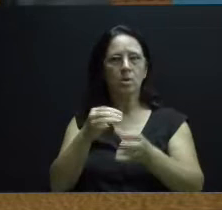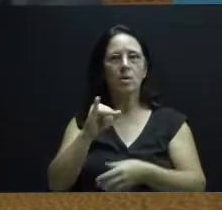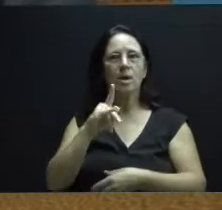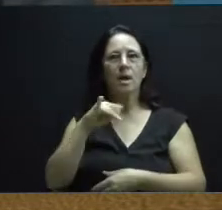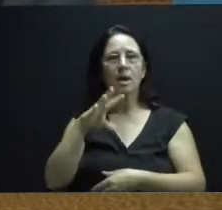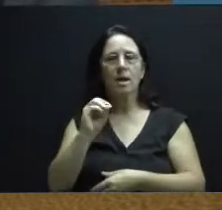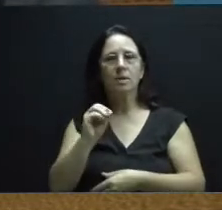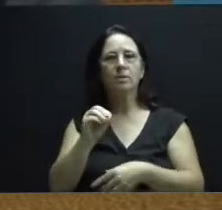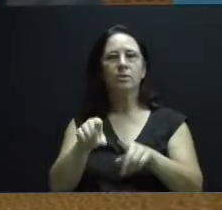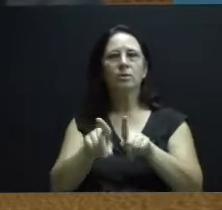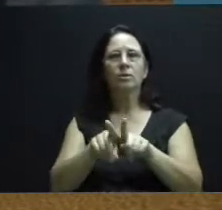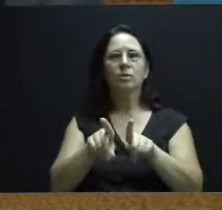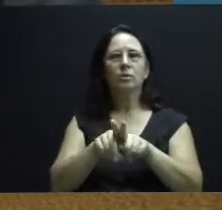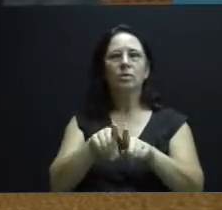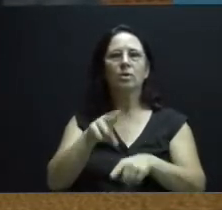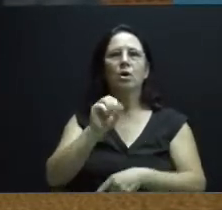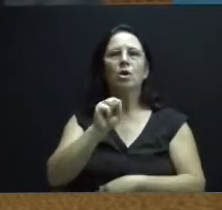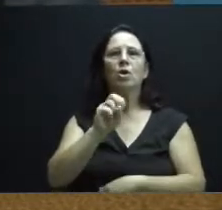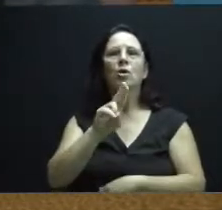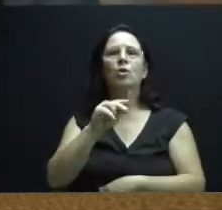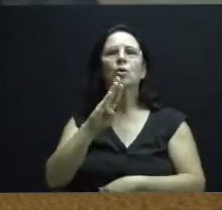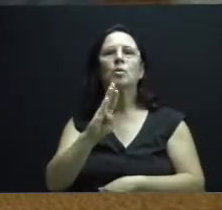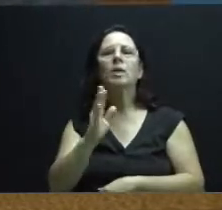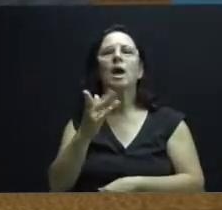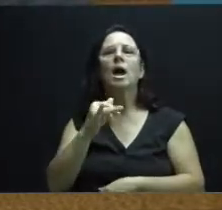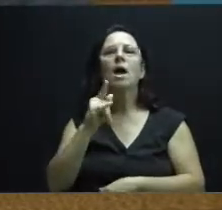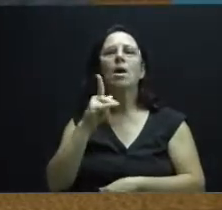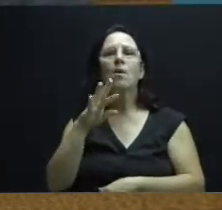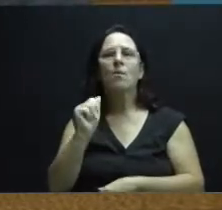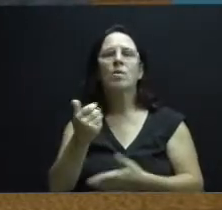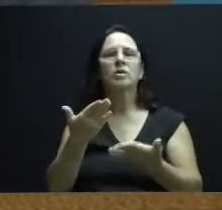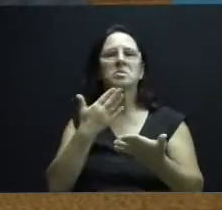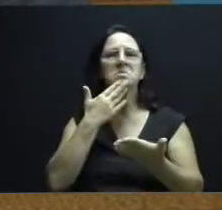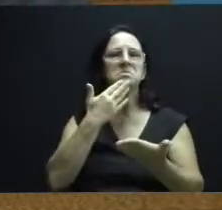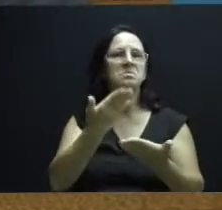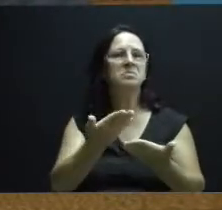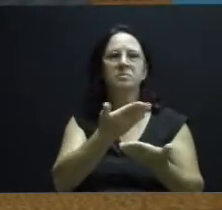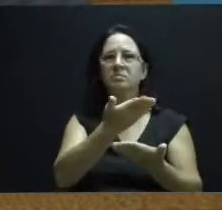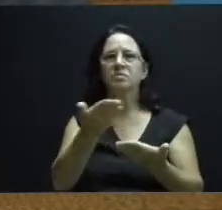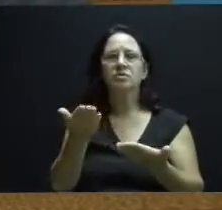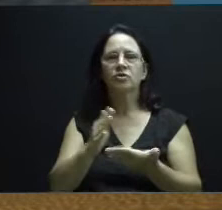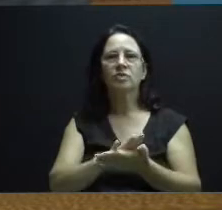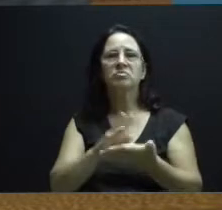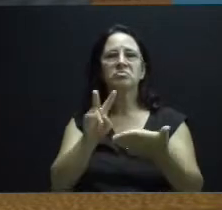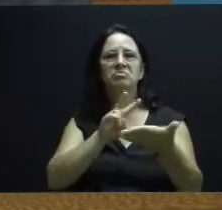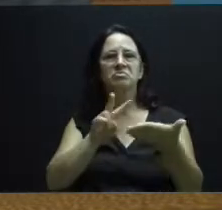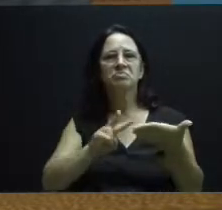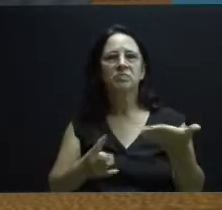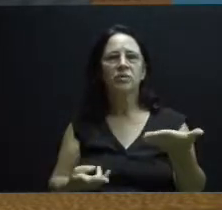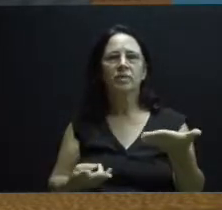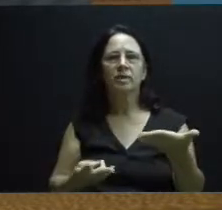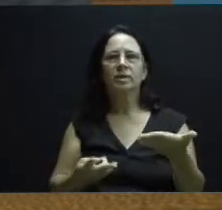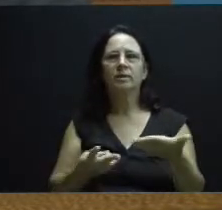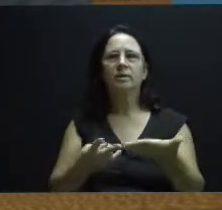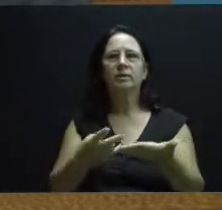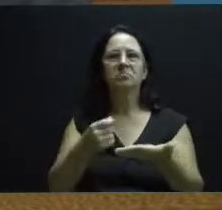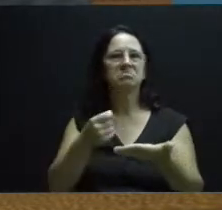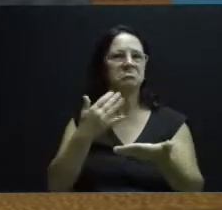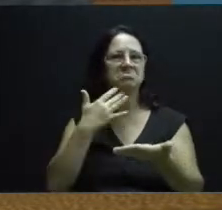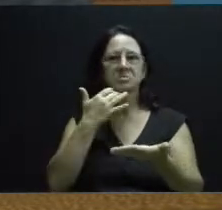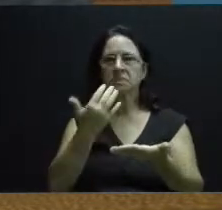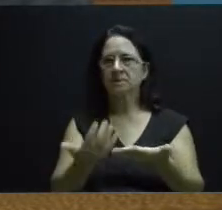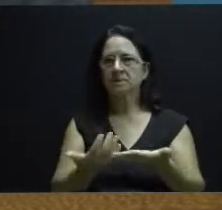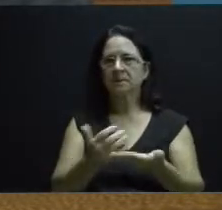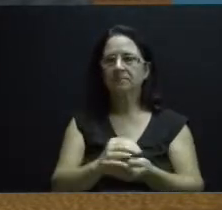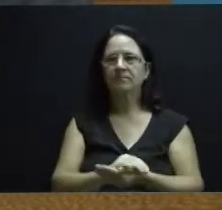aquática onde foi parar não sei que o peta eu pedi vistas para poder a gente verificar em que pepe está